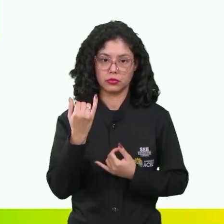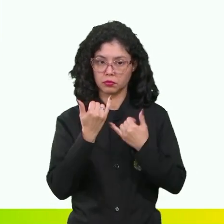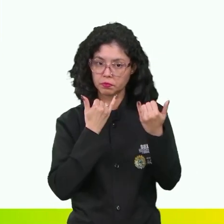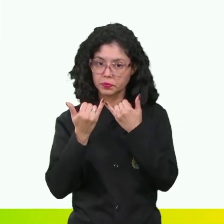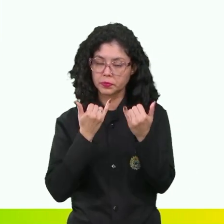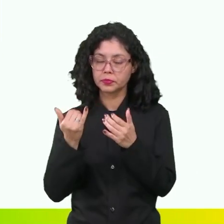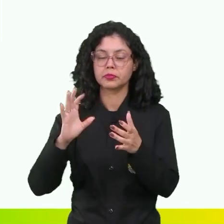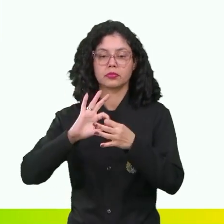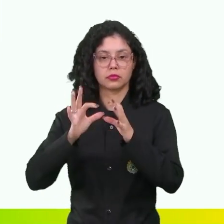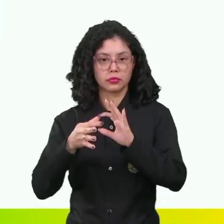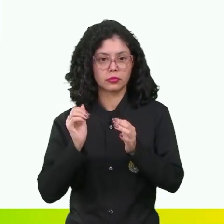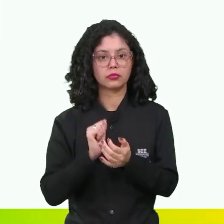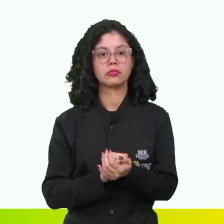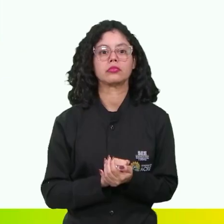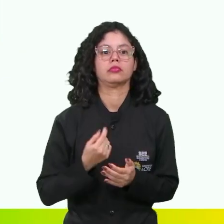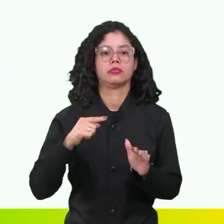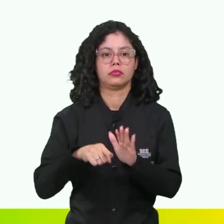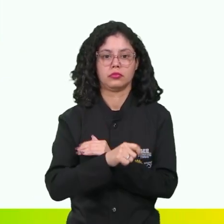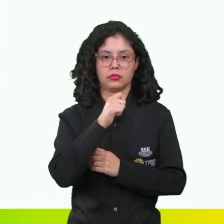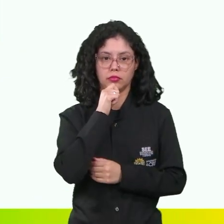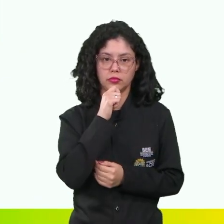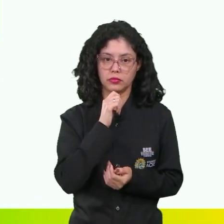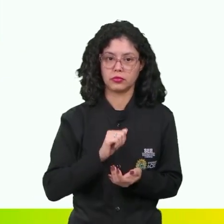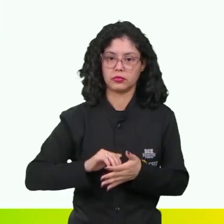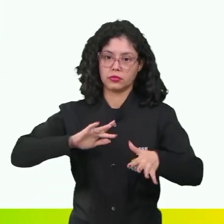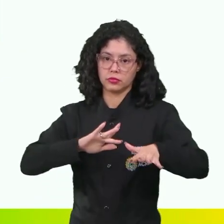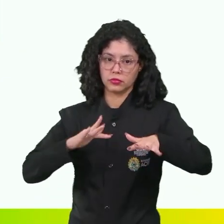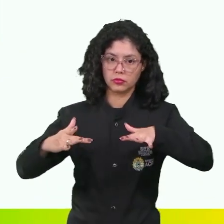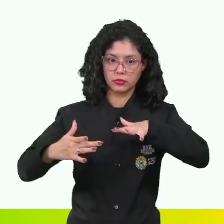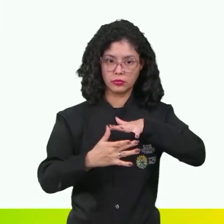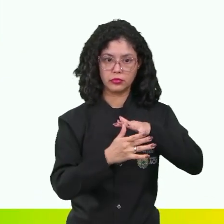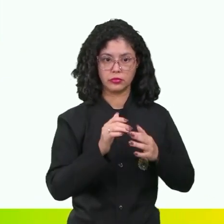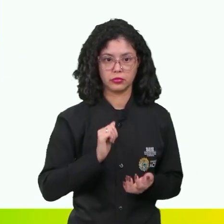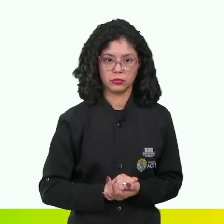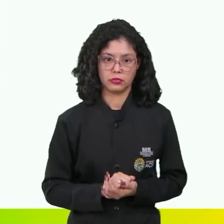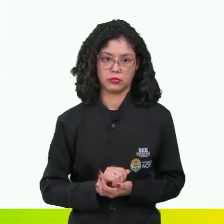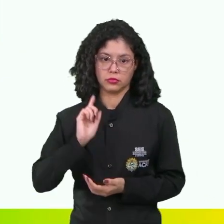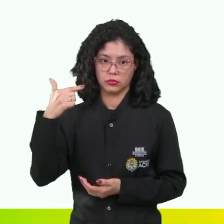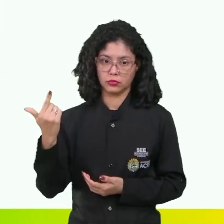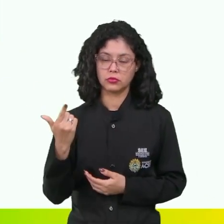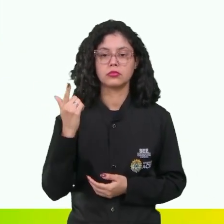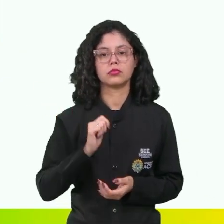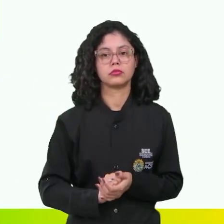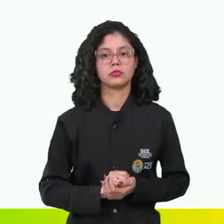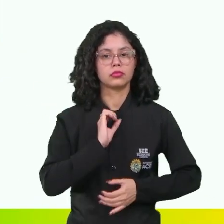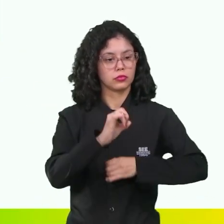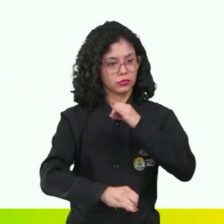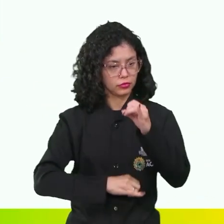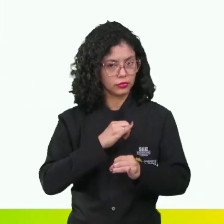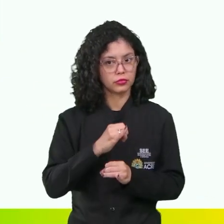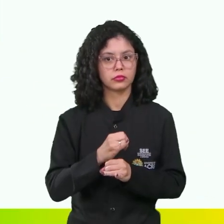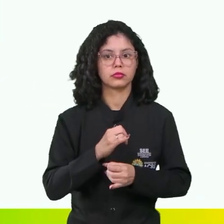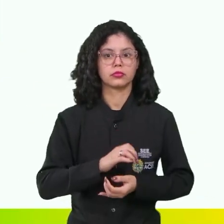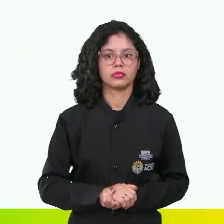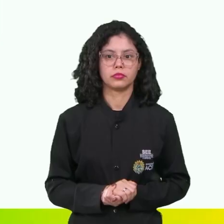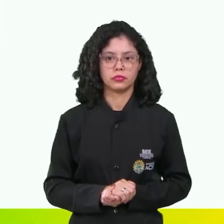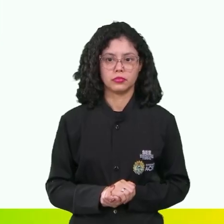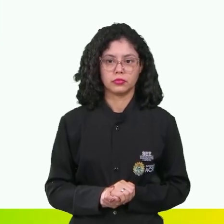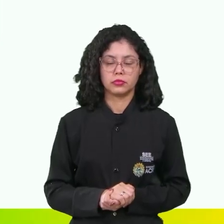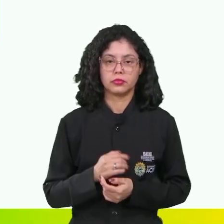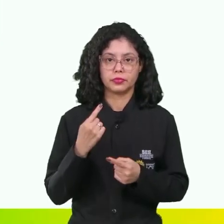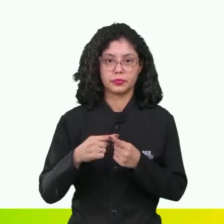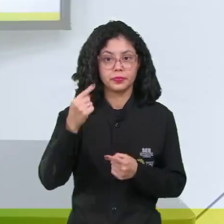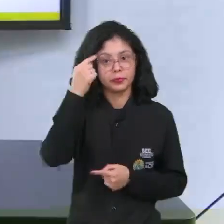informações, contextualizar dentro das redes sociais e outros domínios da internet.